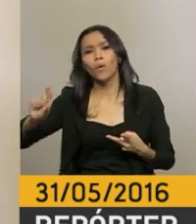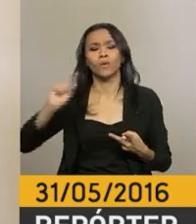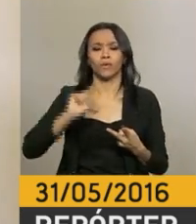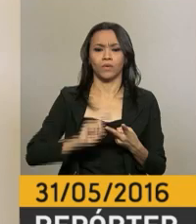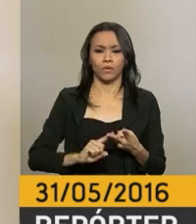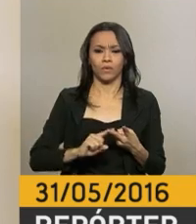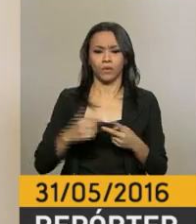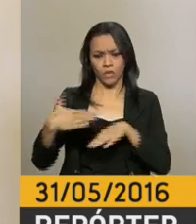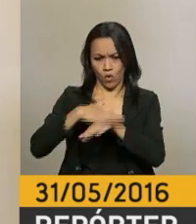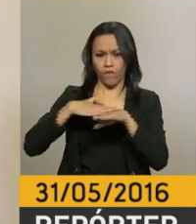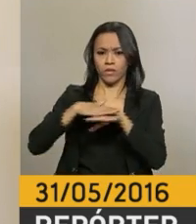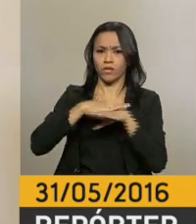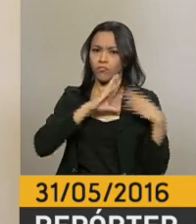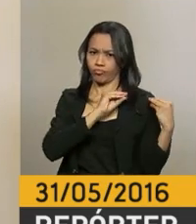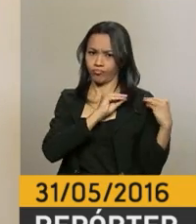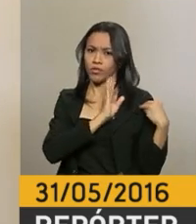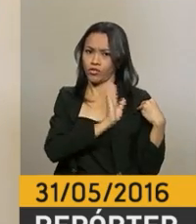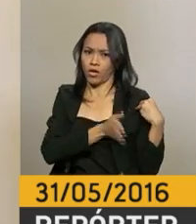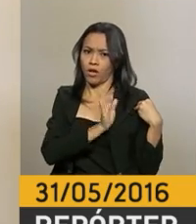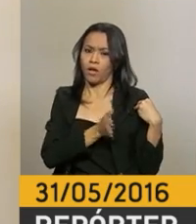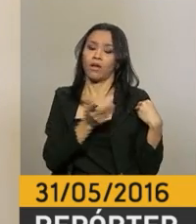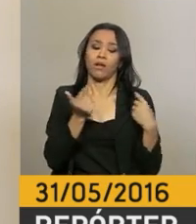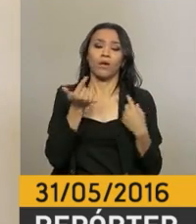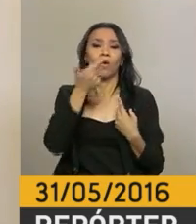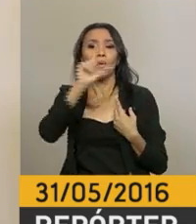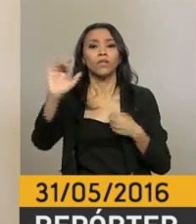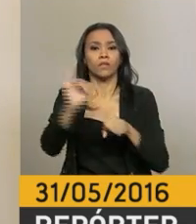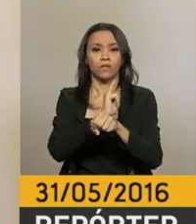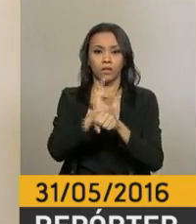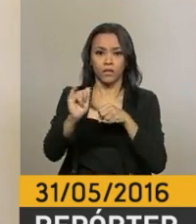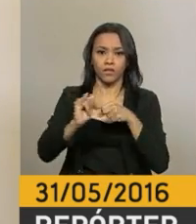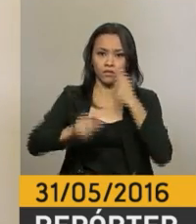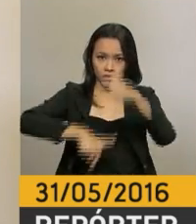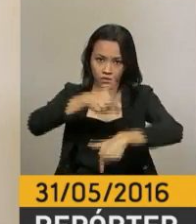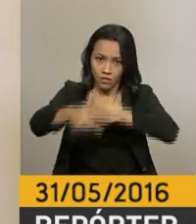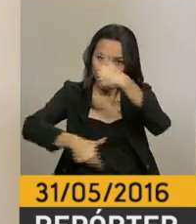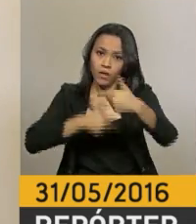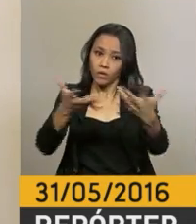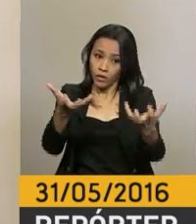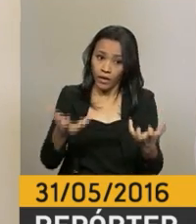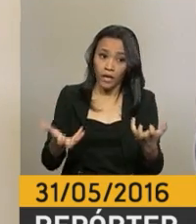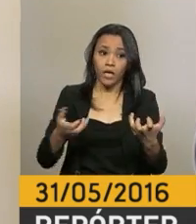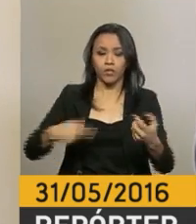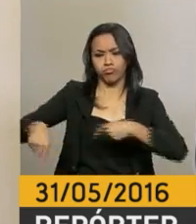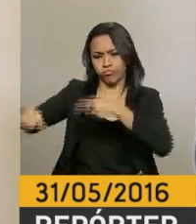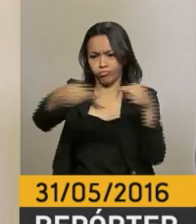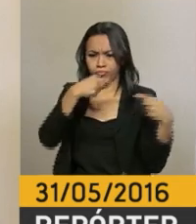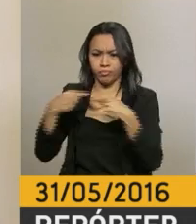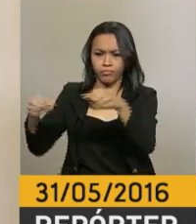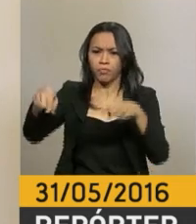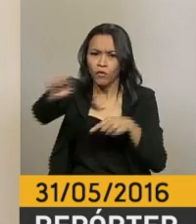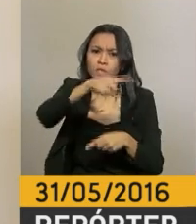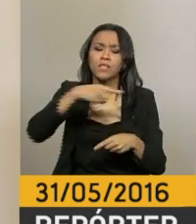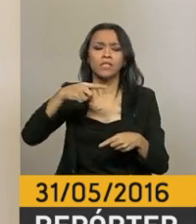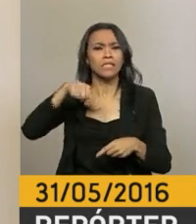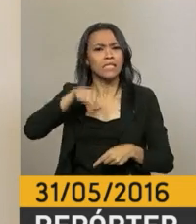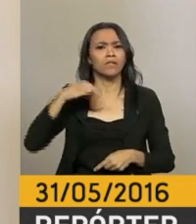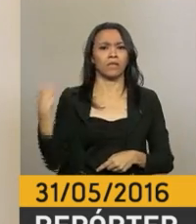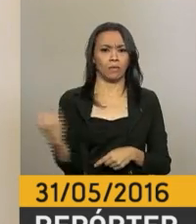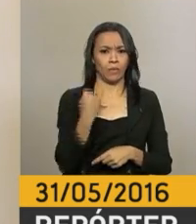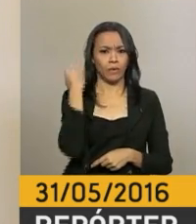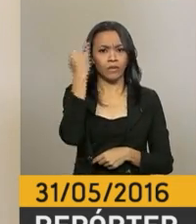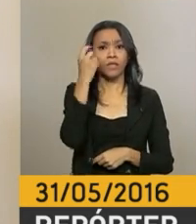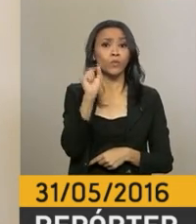e conversamos também, uma outra medida que eu quero discutir com os senhores, mas de absoluta importância, é